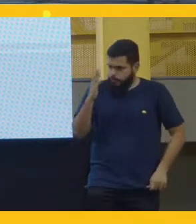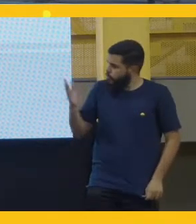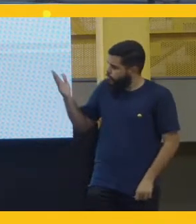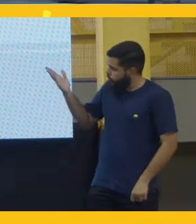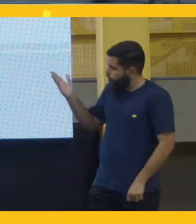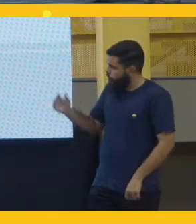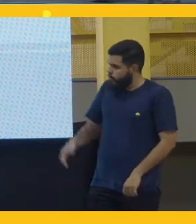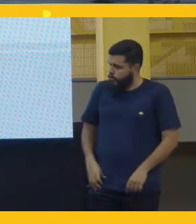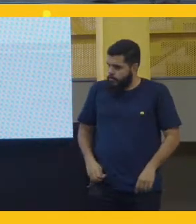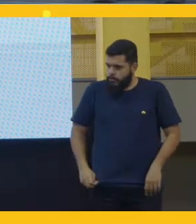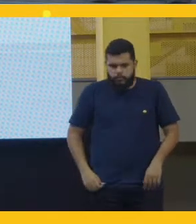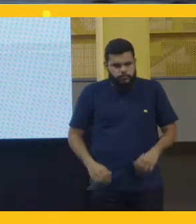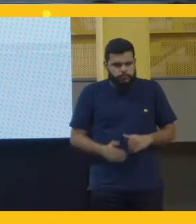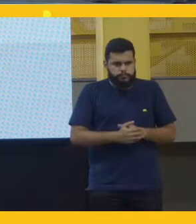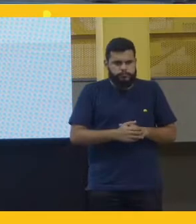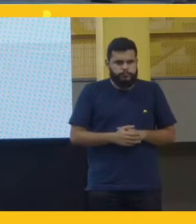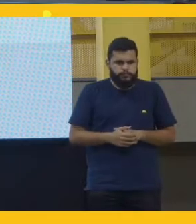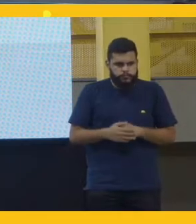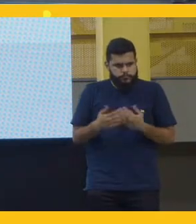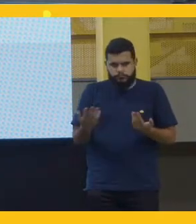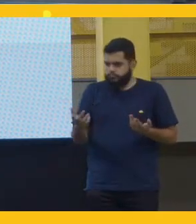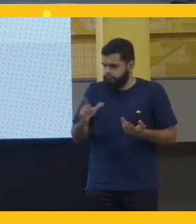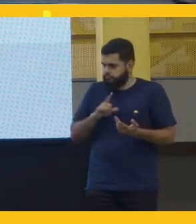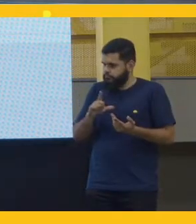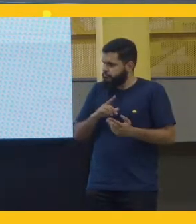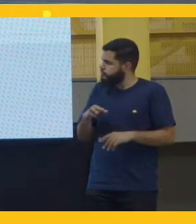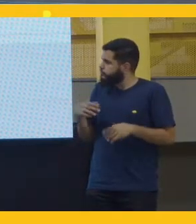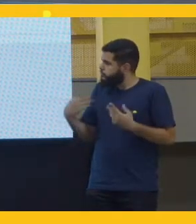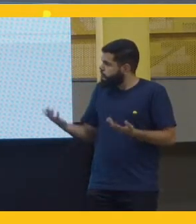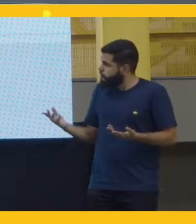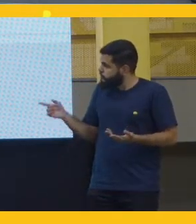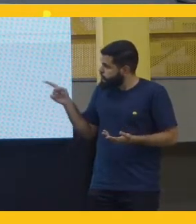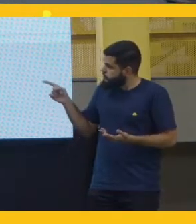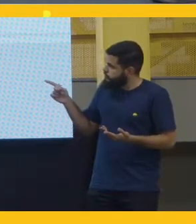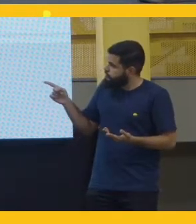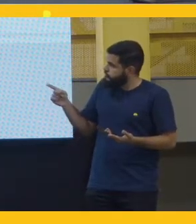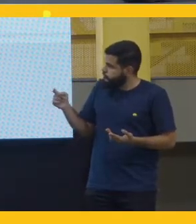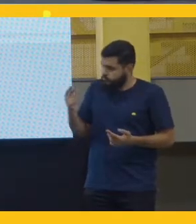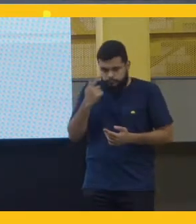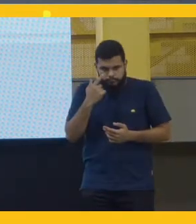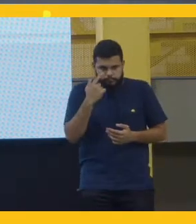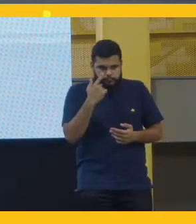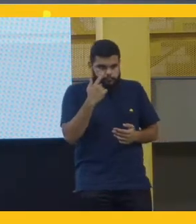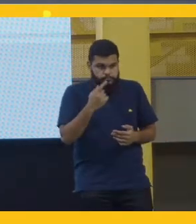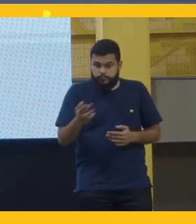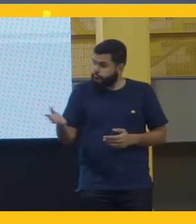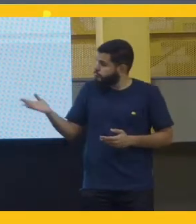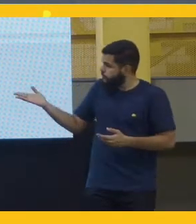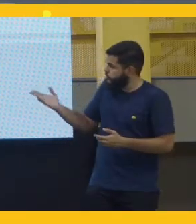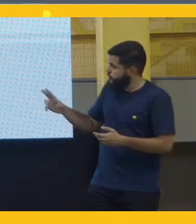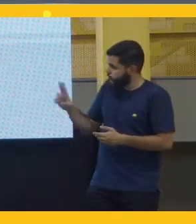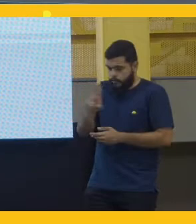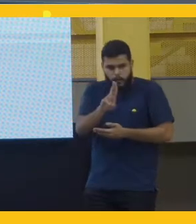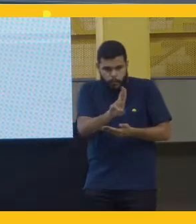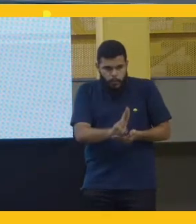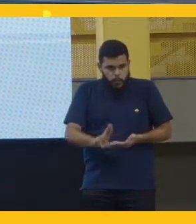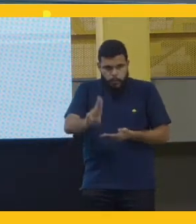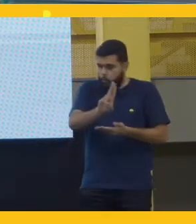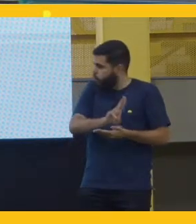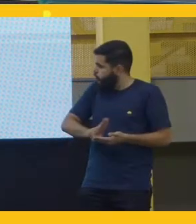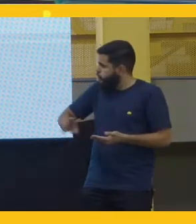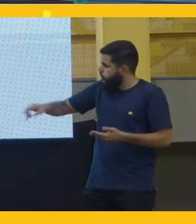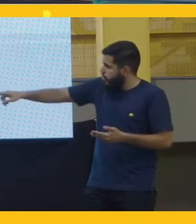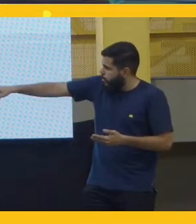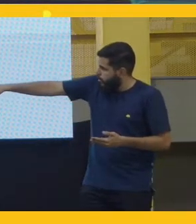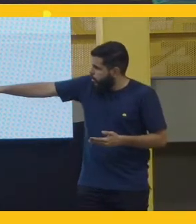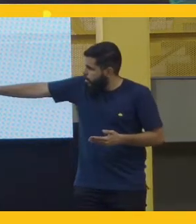Não seria legal você saber o que você está olhando? Mas olha o que aconteceria se a gente utilizasse um comprimento